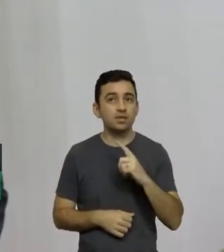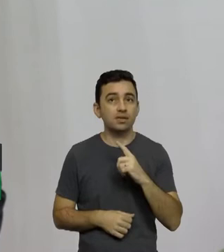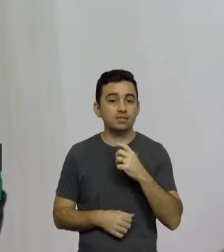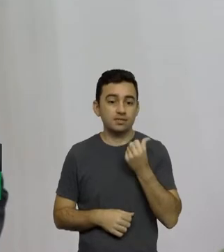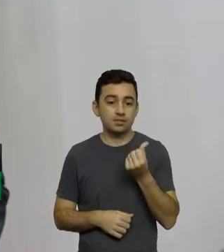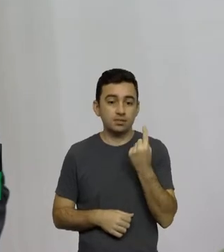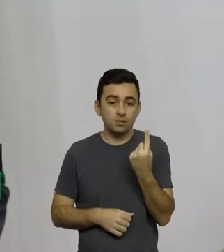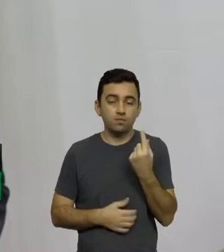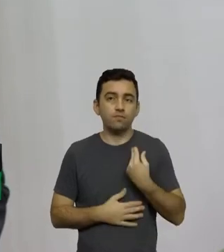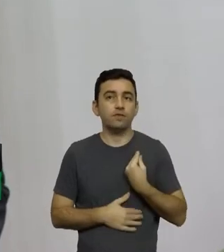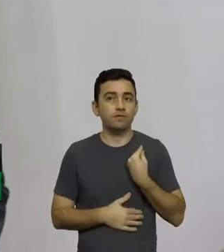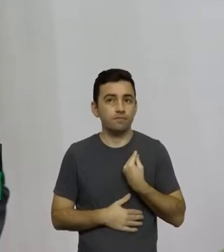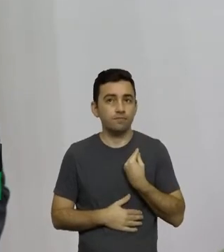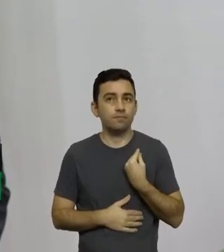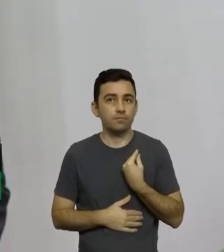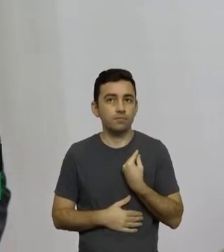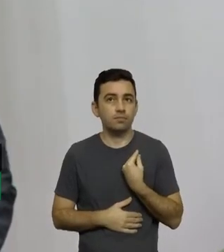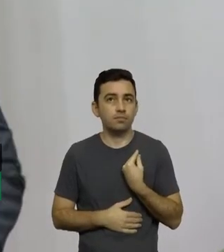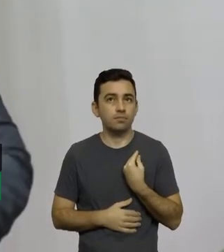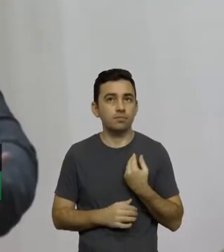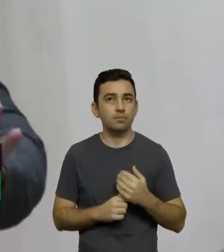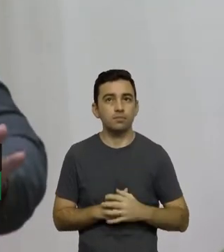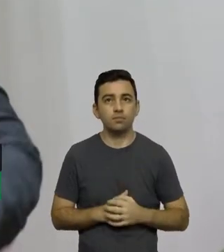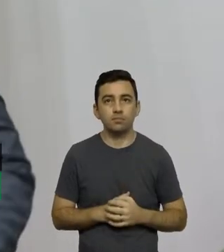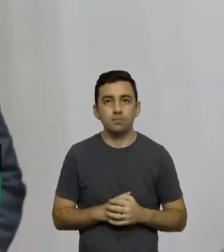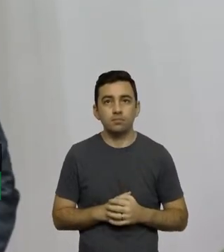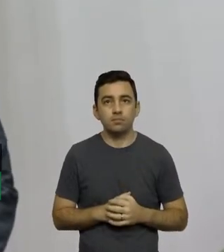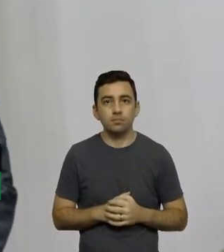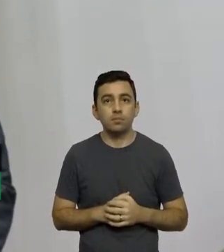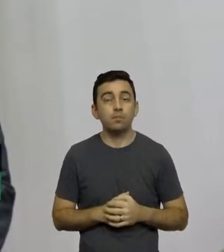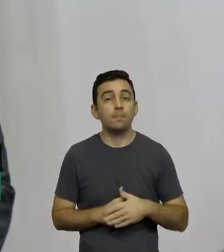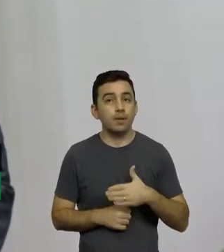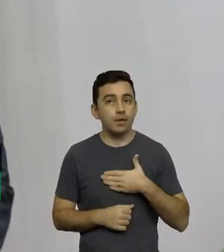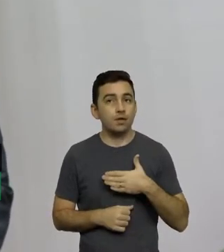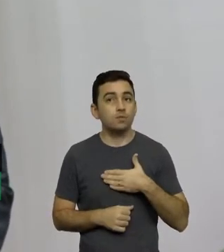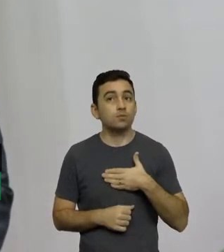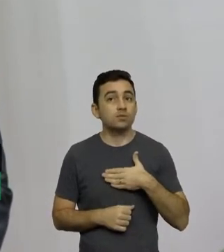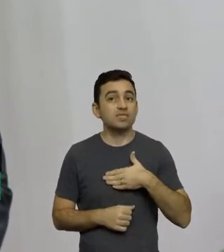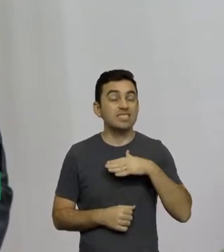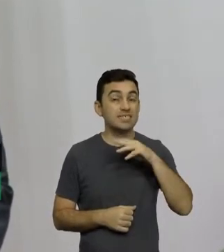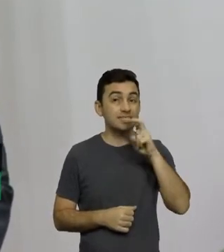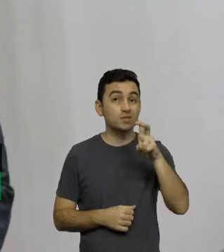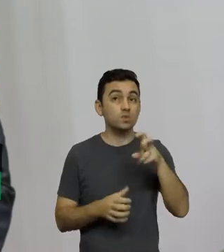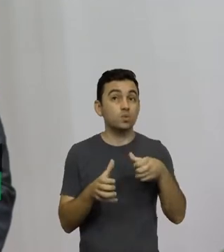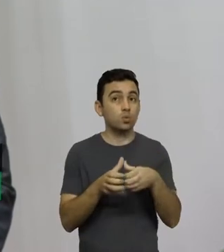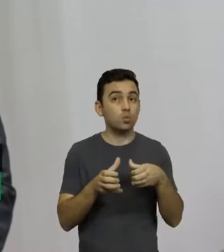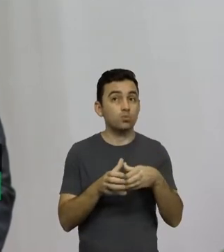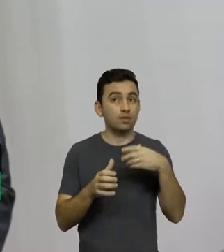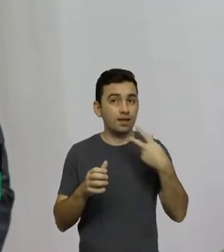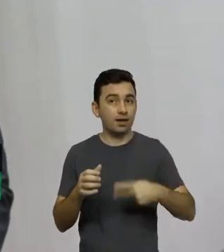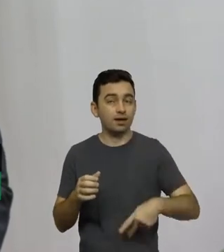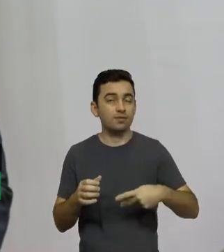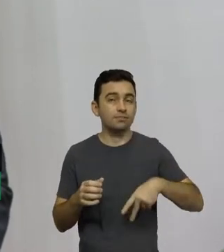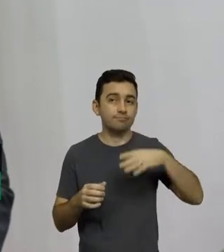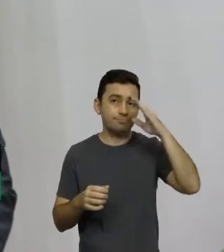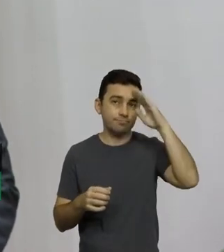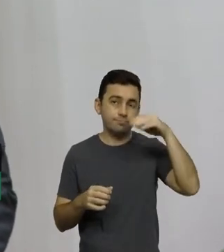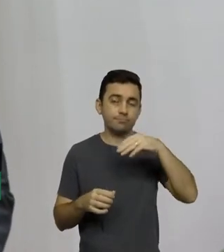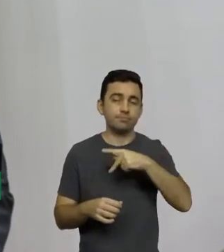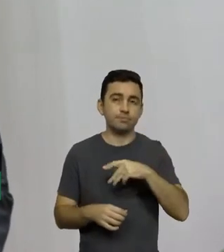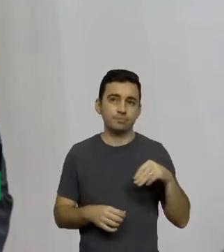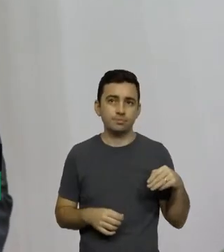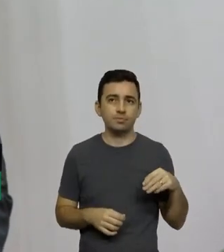é normal, tá? De um dos meus 5 grupos militares aqui no Estado. Então, eu peço,